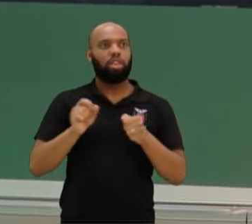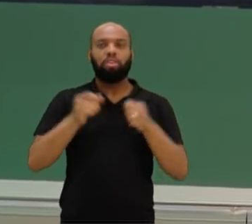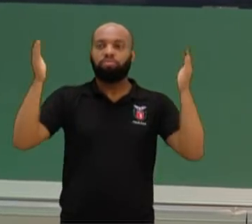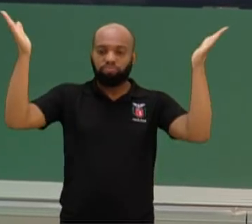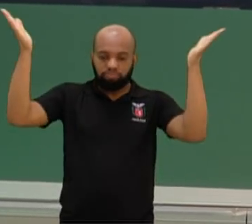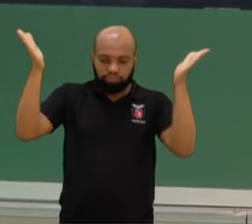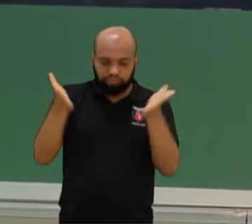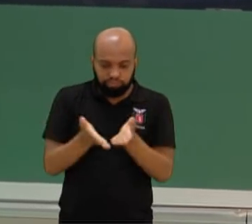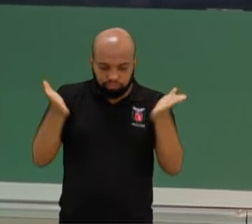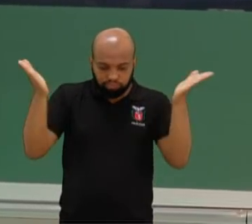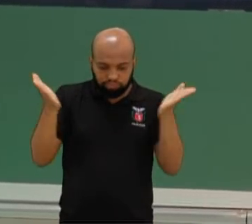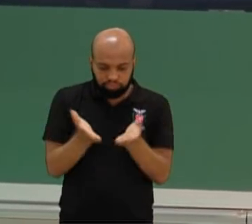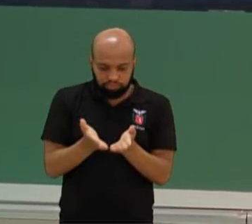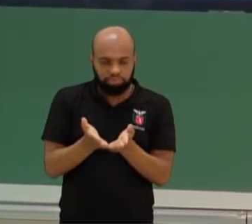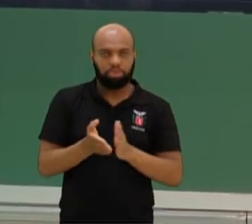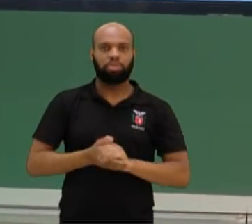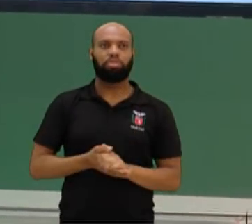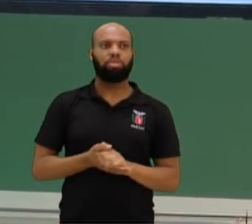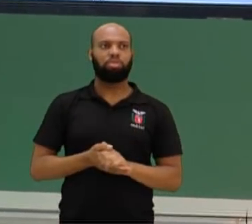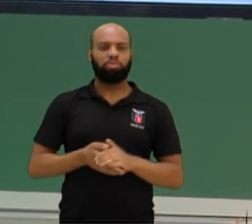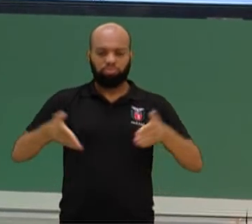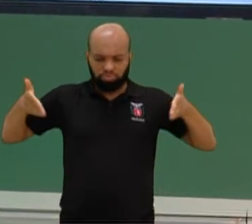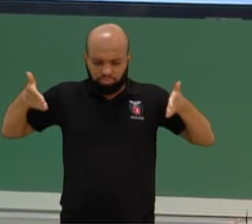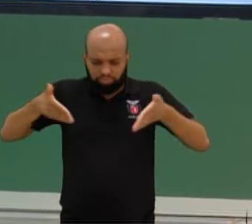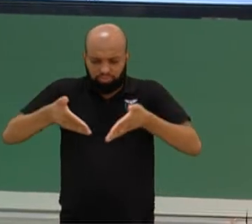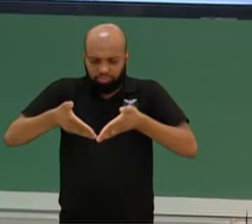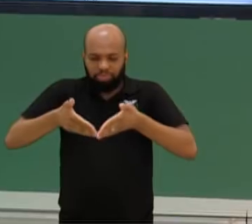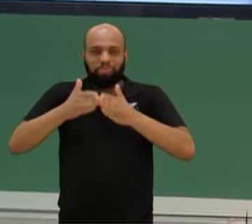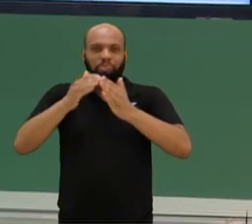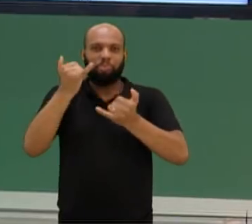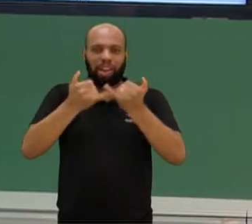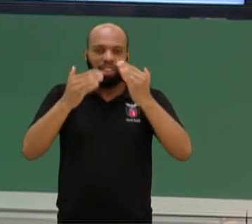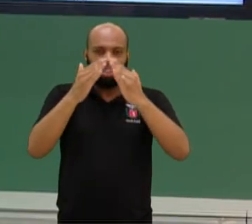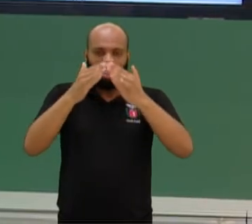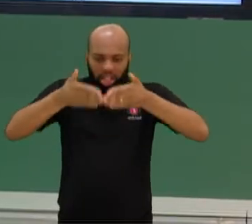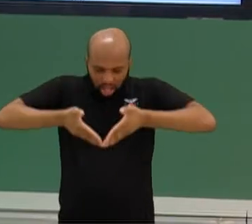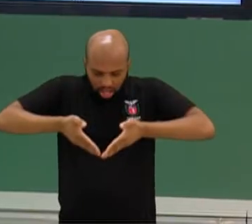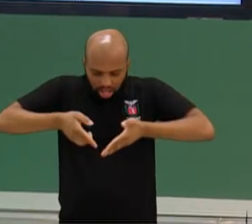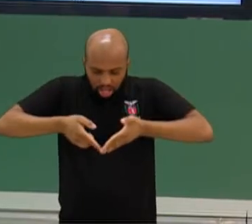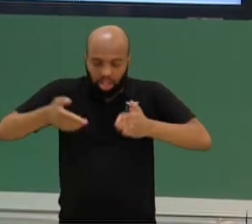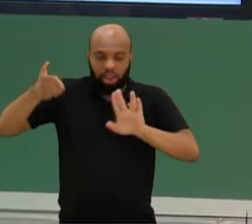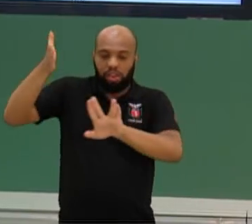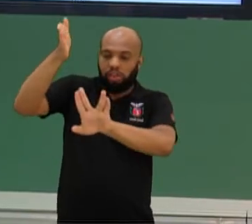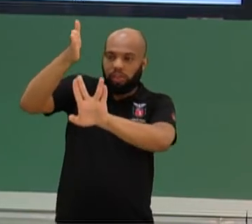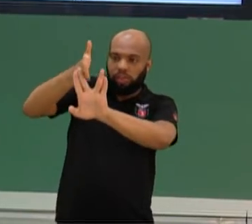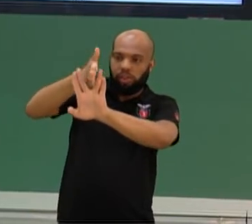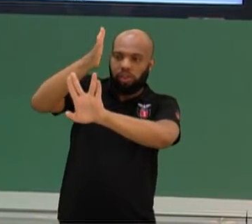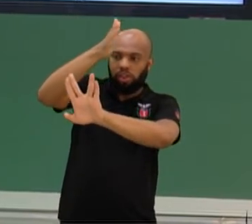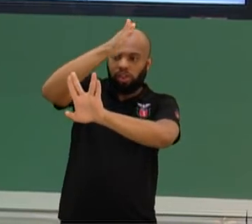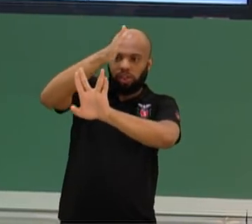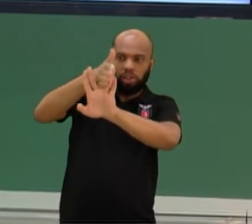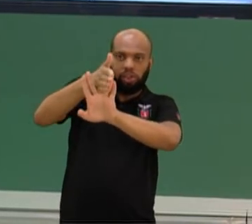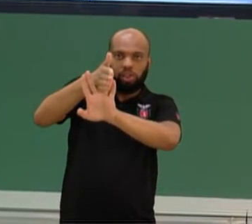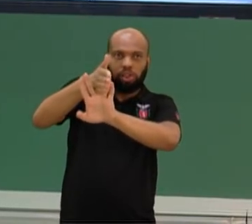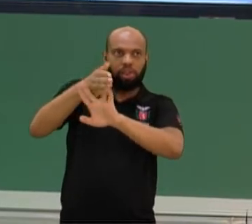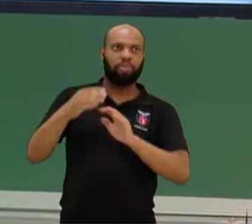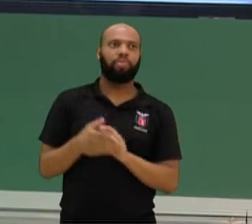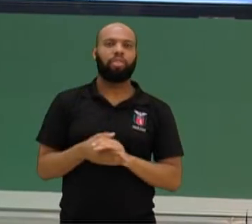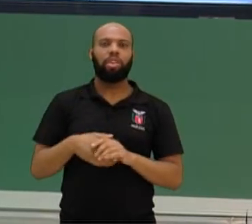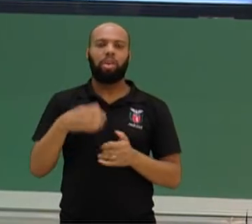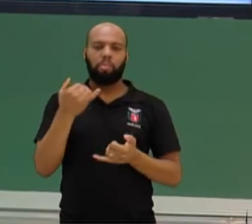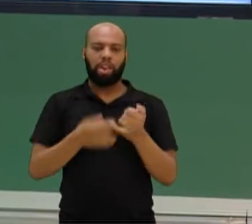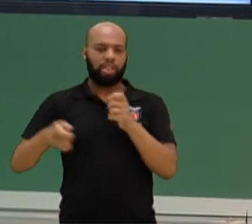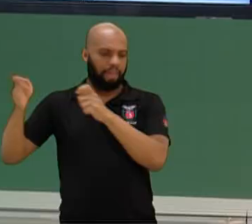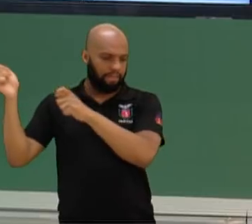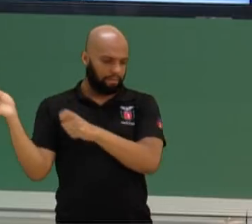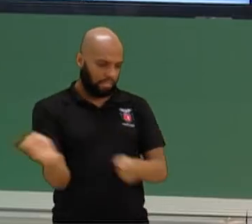um formato pontiagudo em uma de suas extremidades, formando o que nós chamamos de machado. O